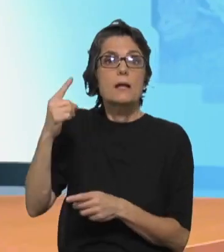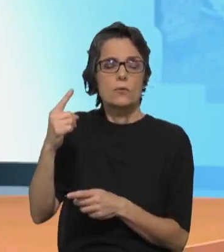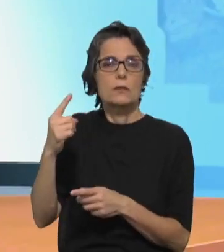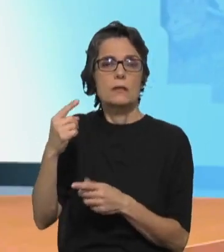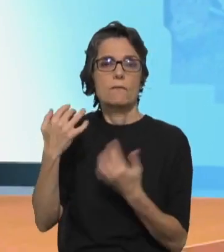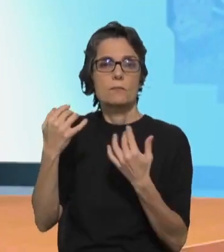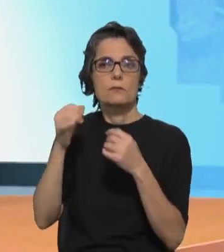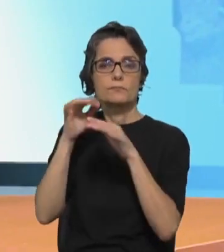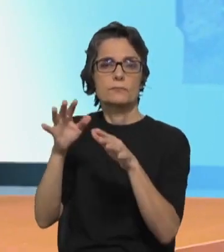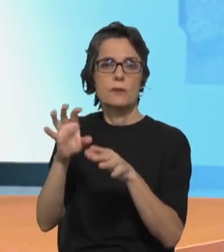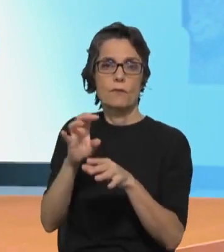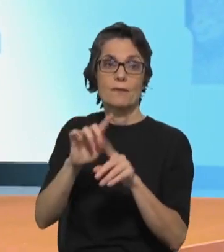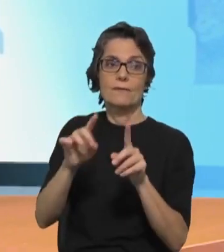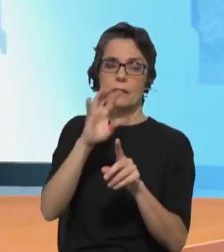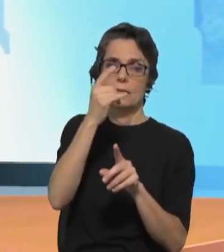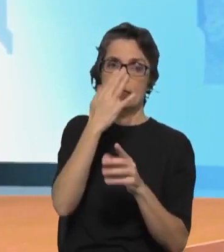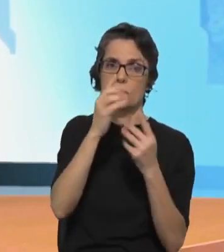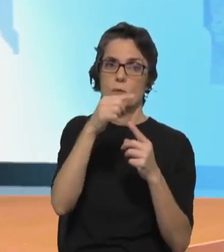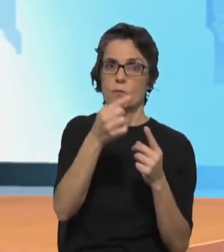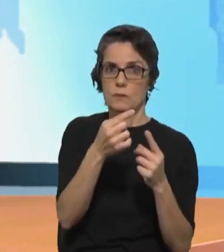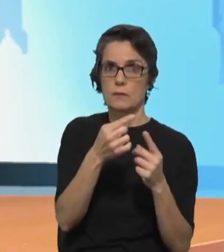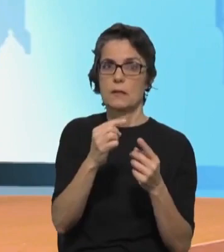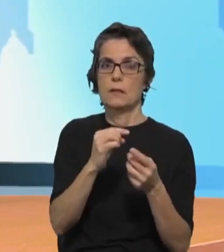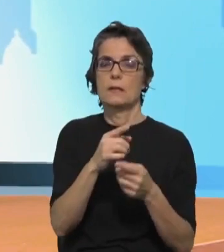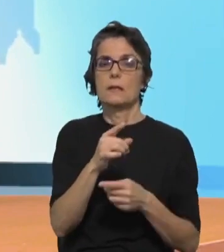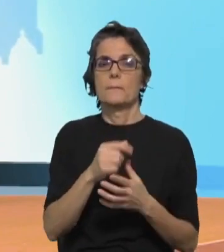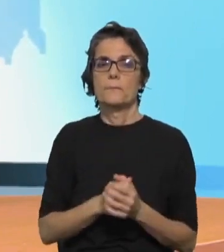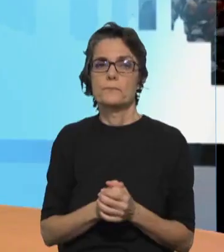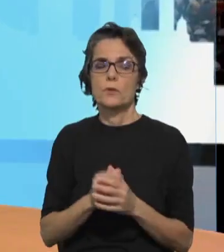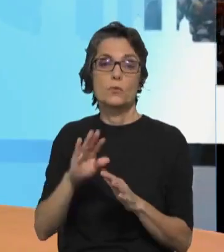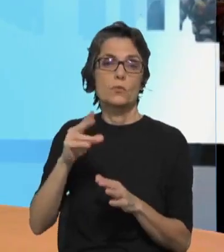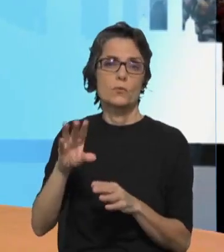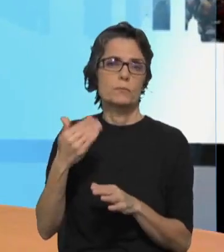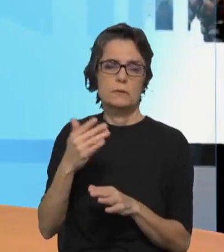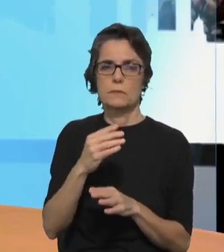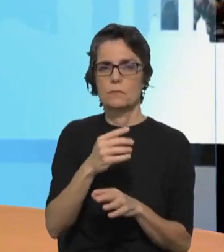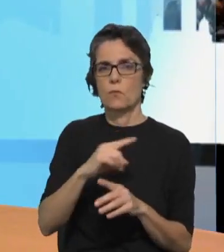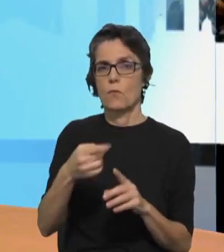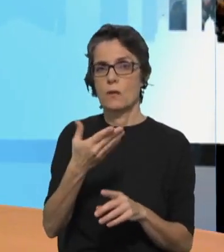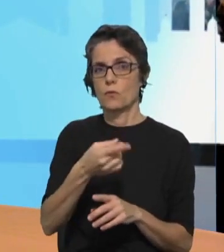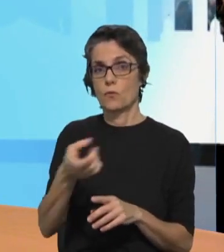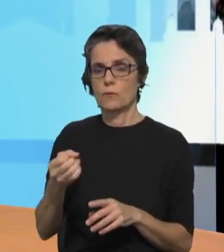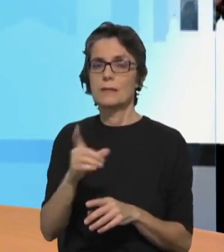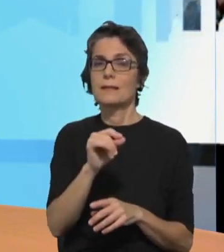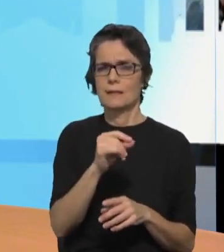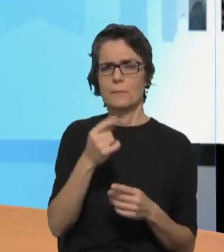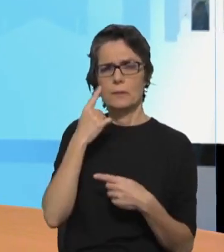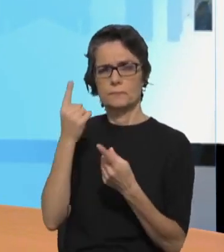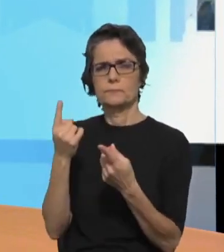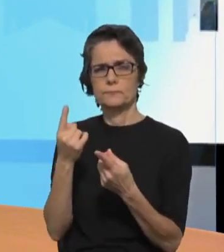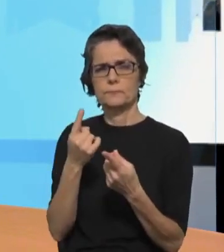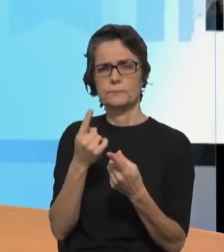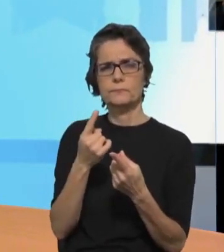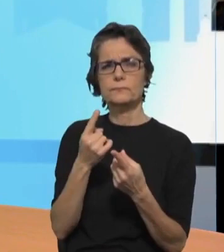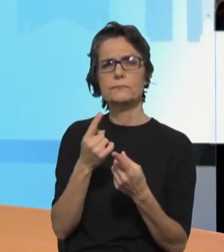do Estado, pelo menos até ao início dos anos 90. E mostrando também que o Episcopado Português e a Igreja Católica em